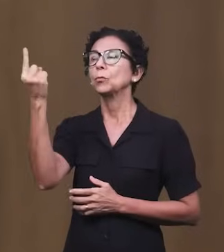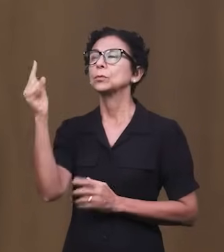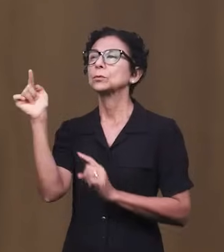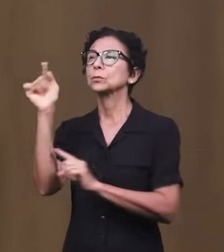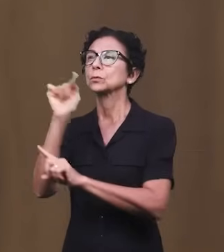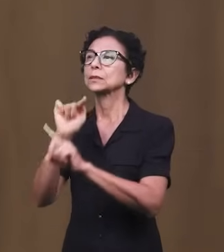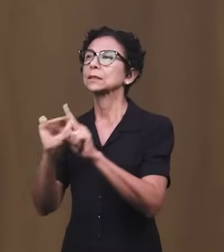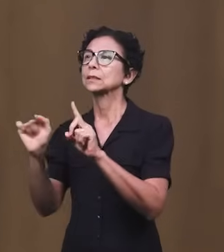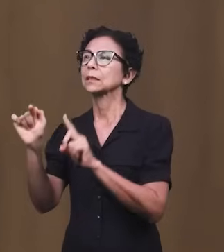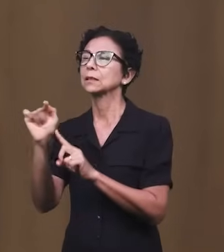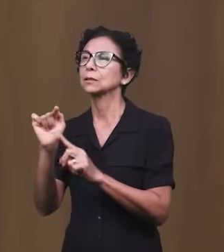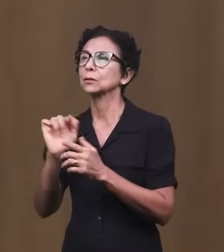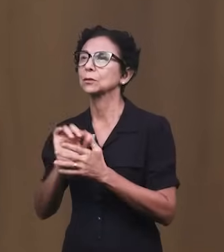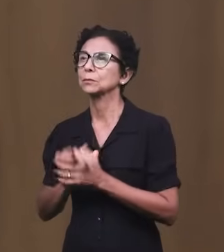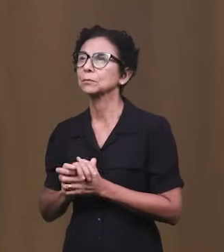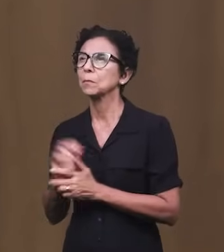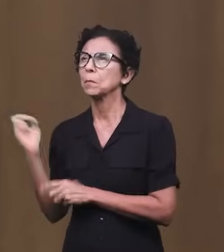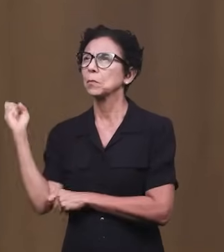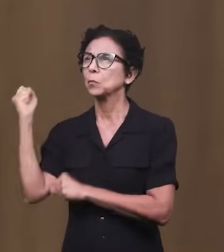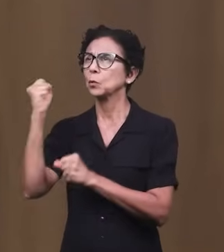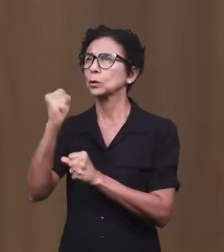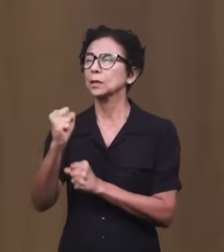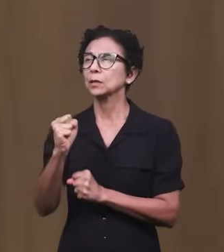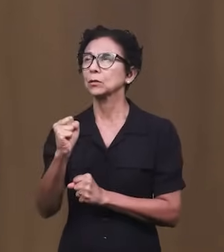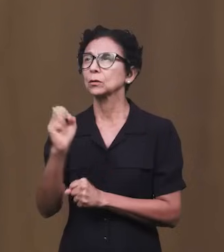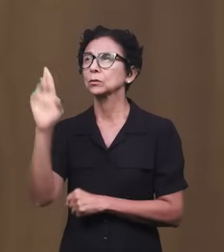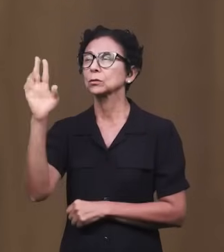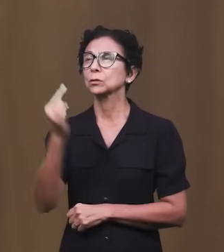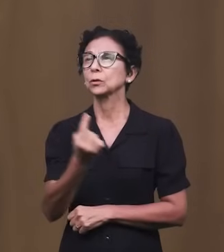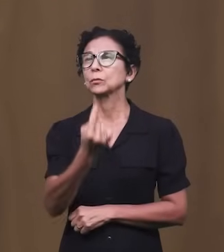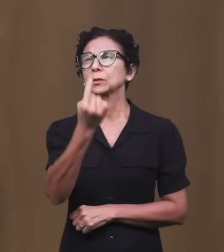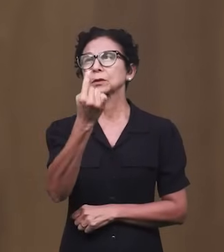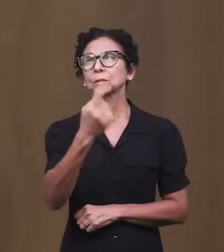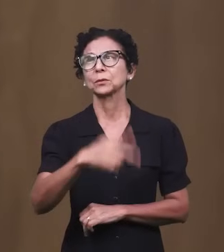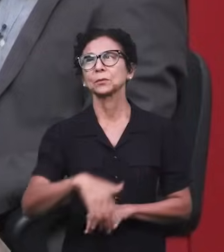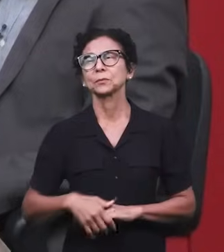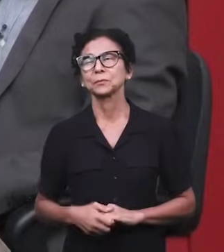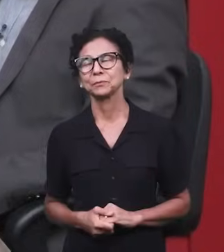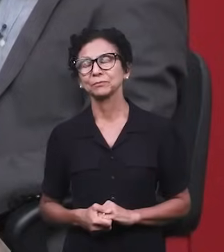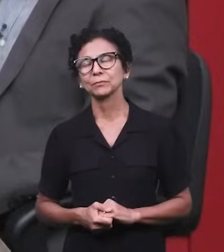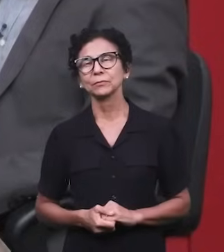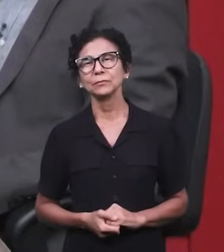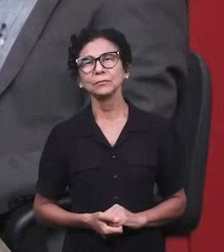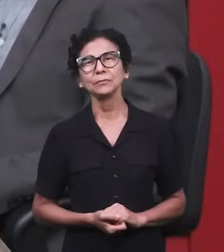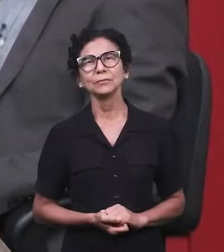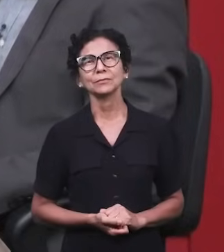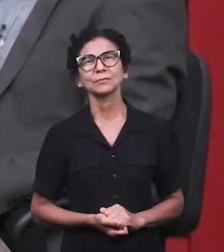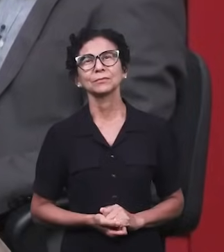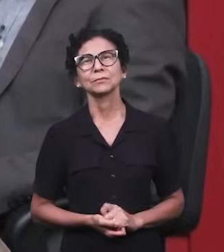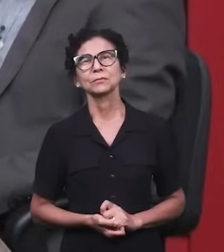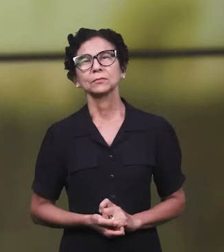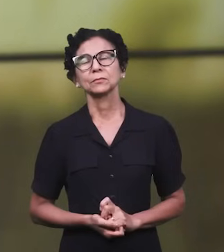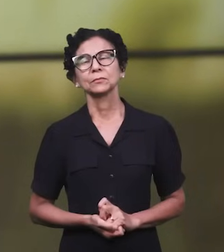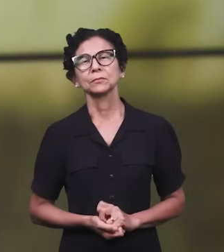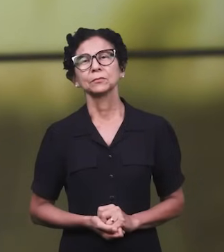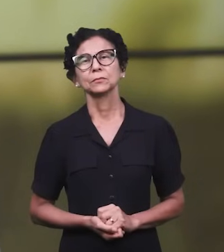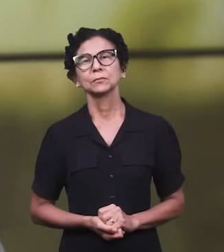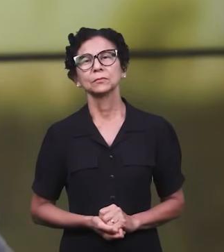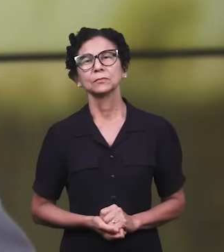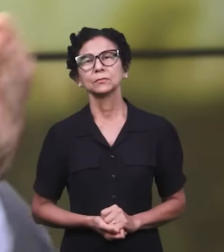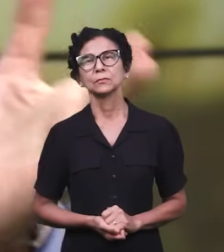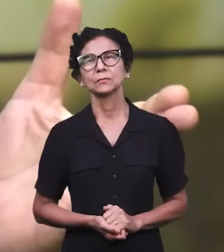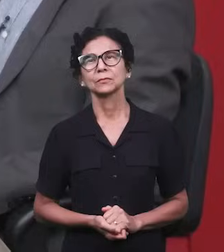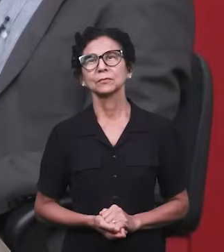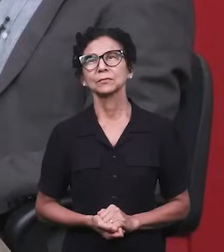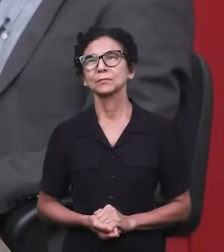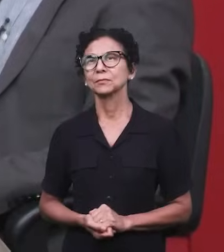outro fora de si, rocha nenhuma há como o nosso. Louvado seja o nome do Senhor. Bom, a gente vai chegando então ao final, eu